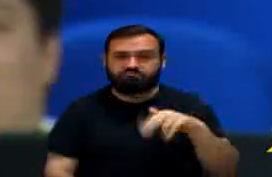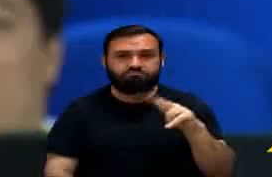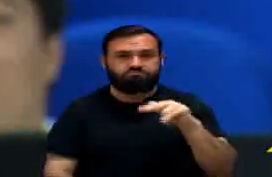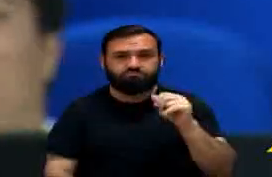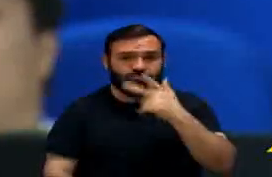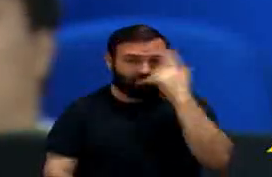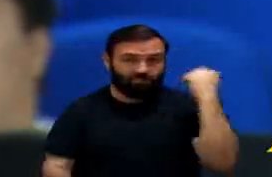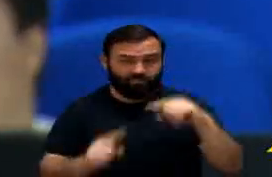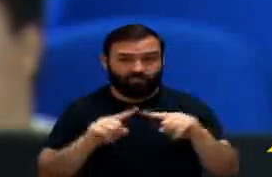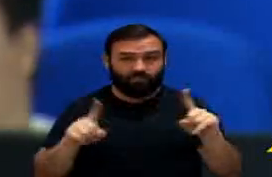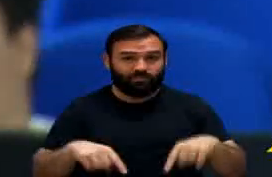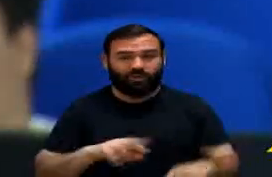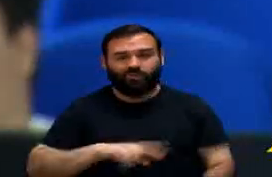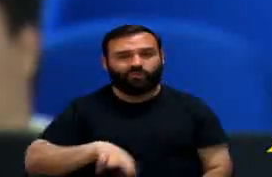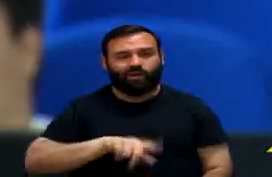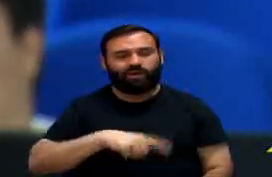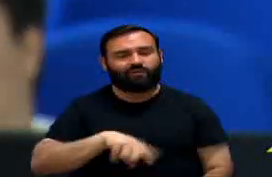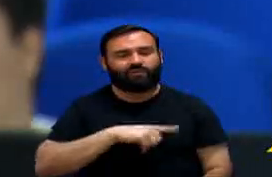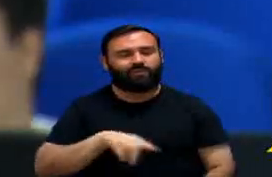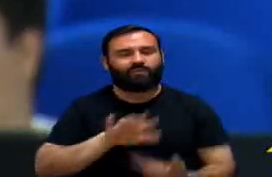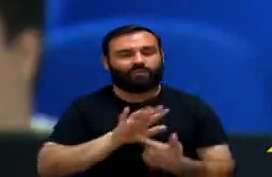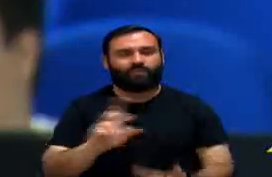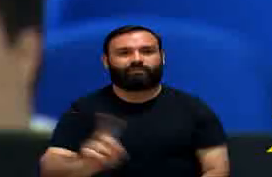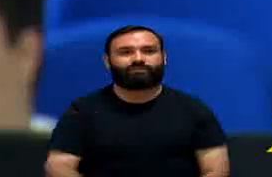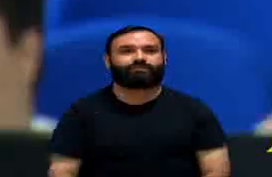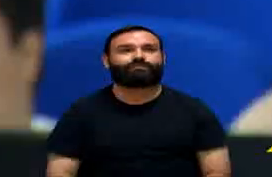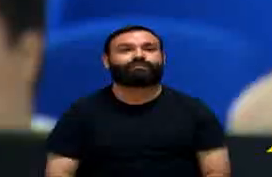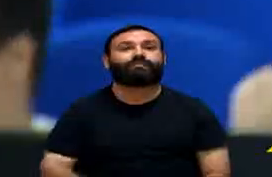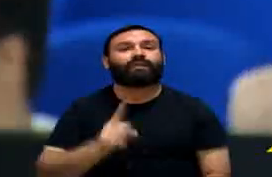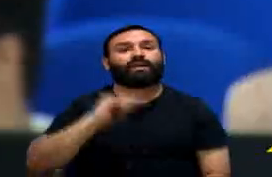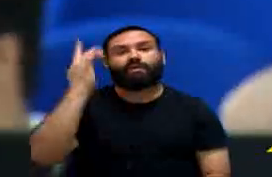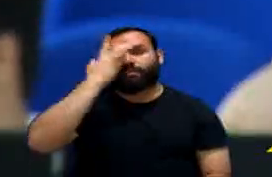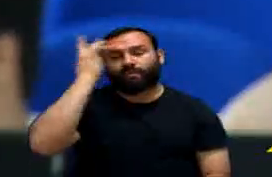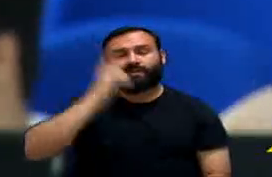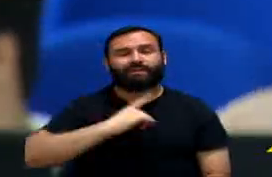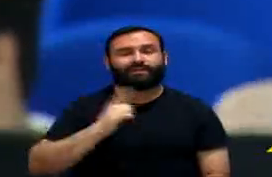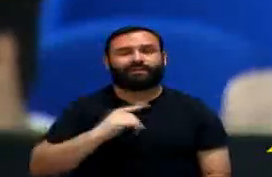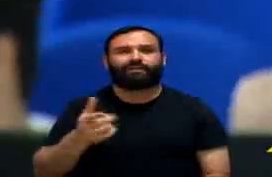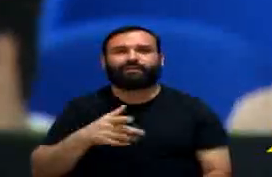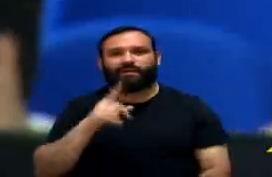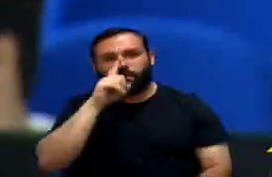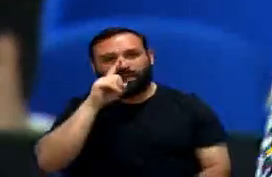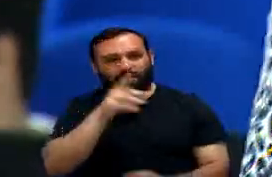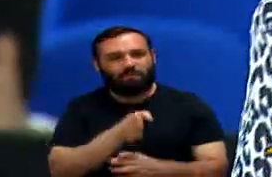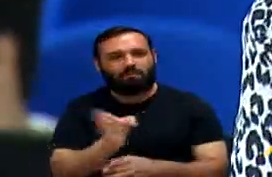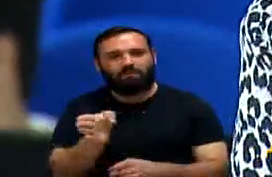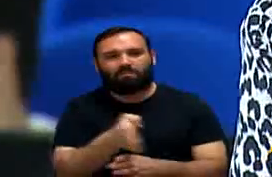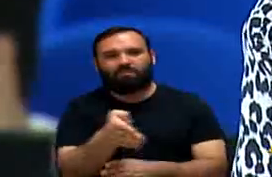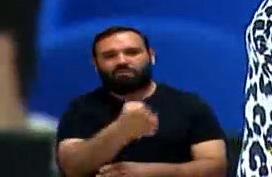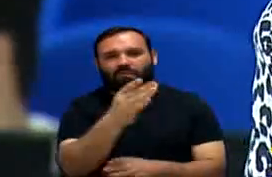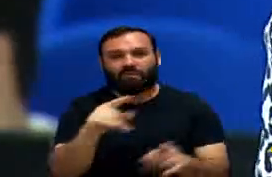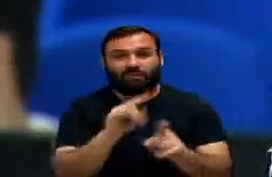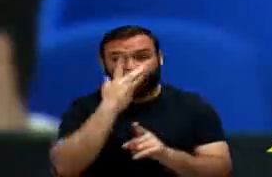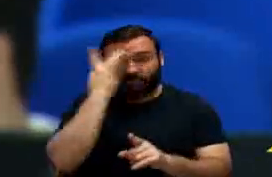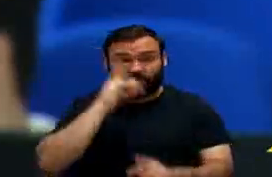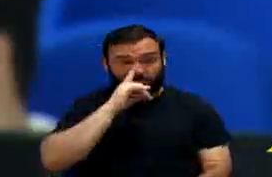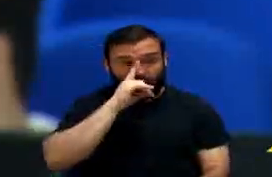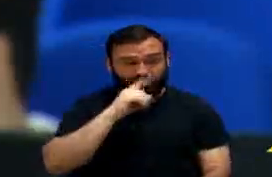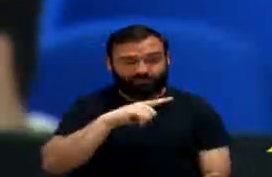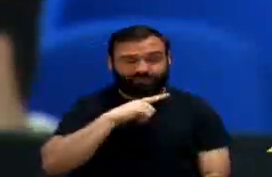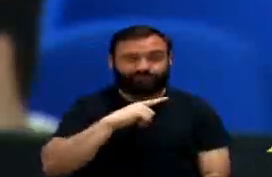esses trabalhadores não é esses que nós estamos apontando é aqueles que fazem manobras perigosas que colocam a vida das pessoas em